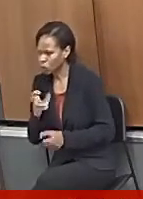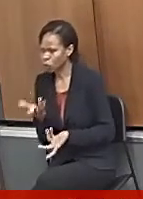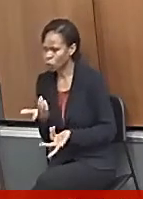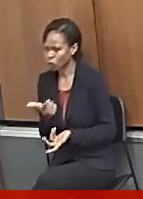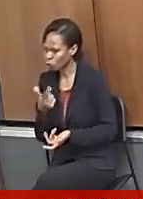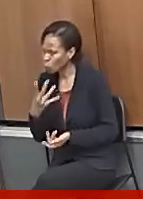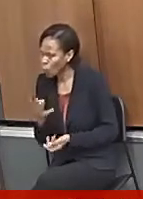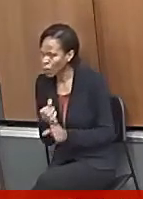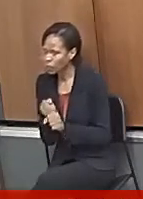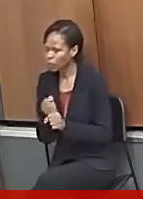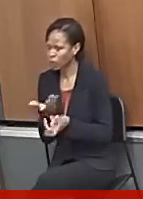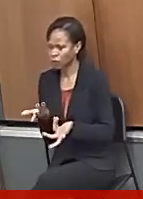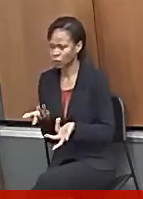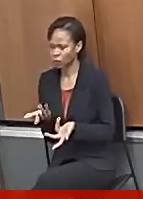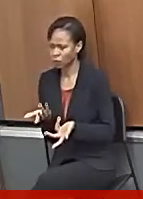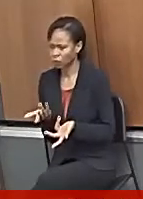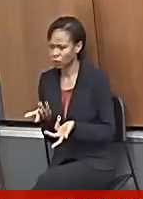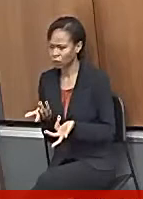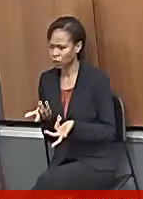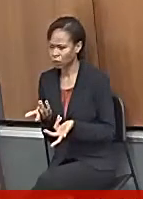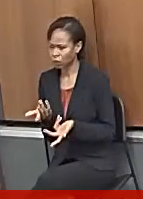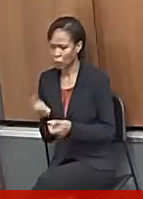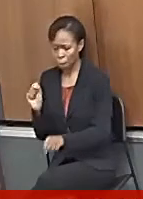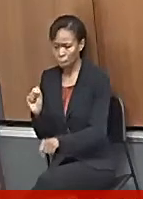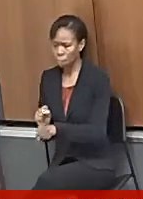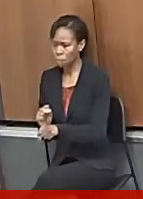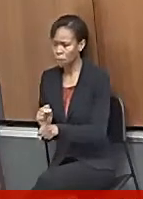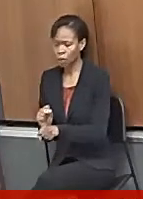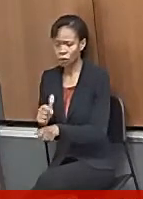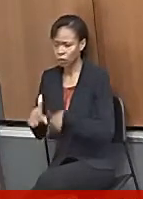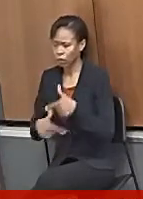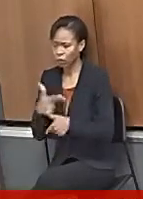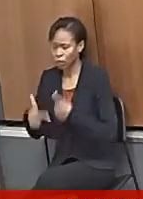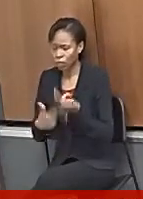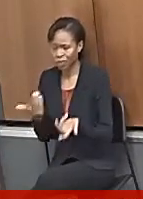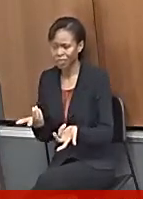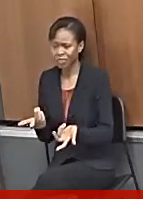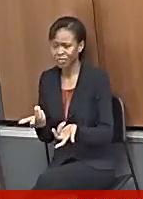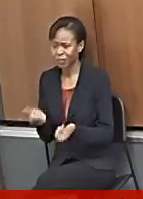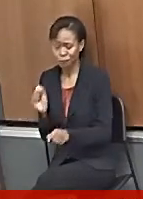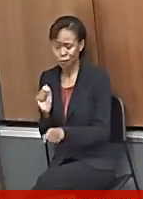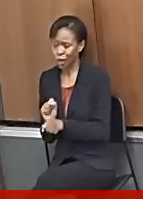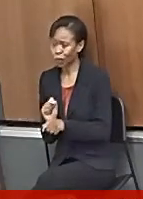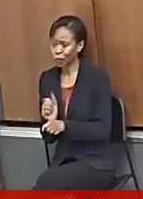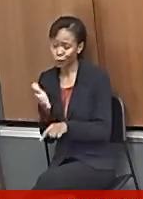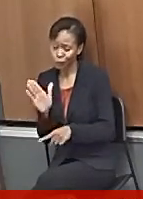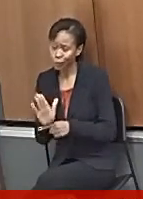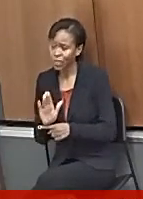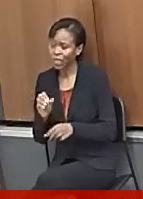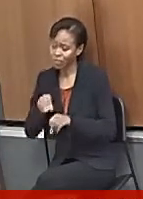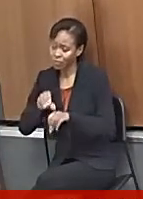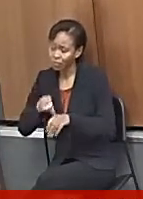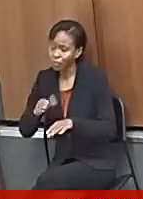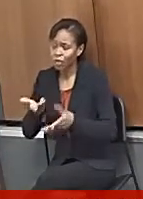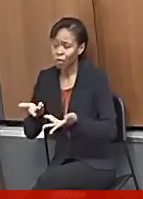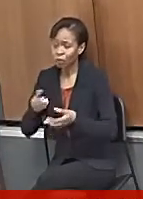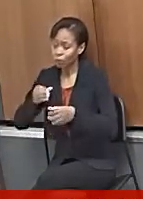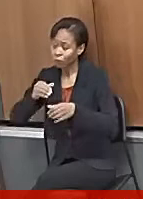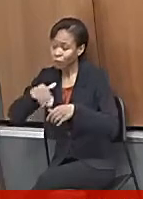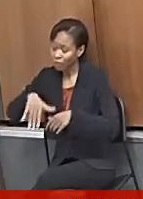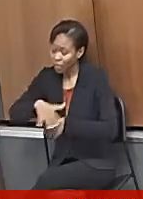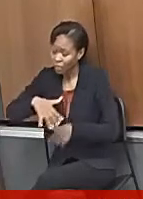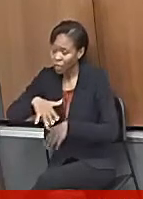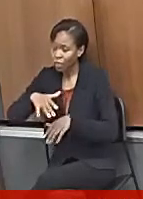deixando de trabalhar deixando de contribuir bem pra educação mineiro aponta né de